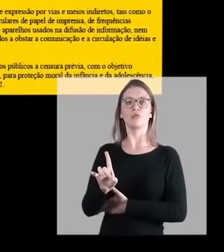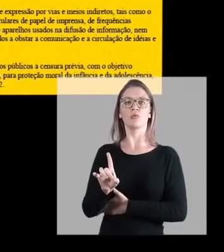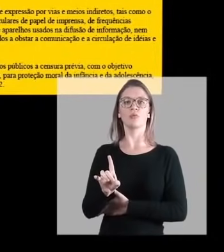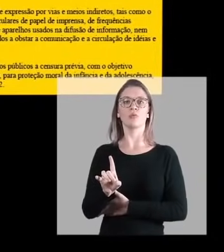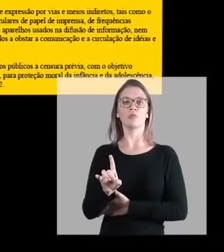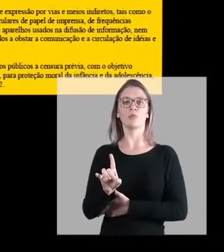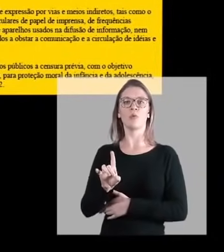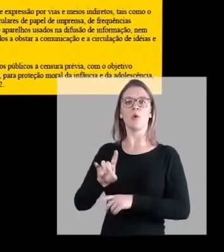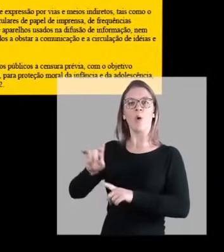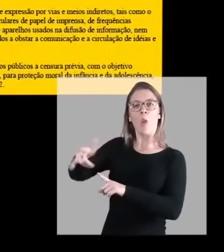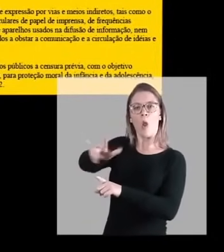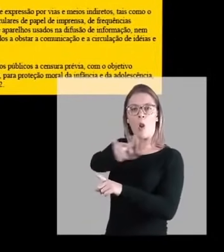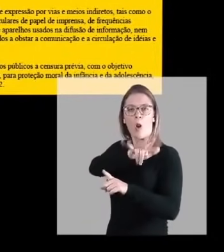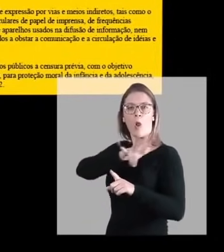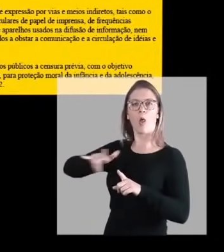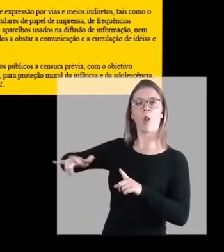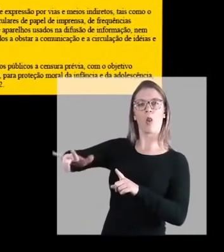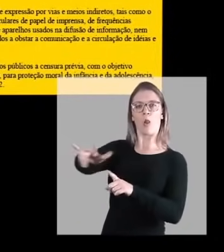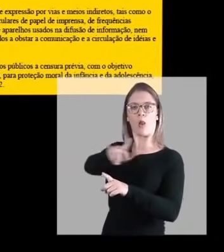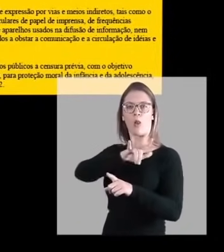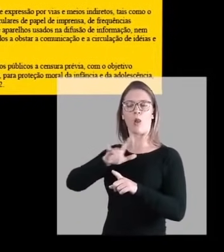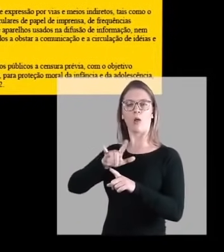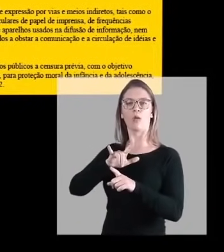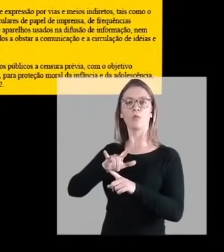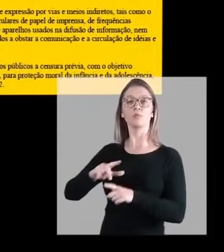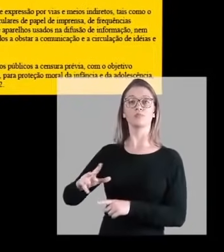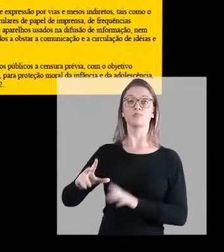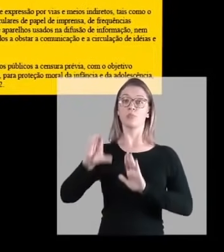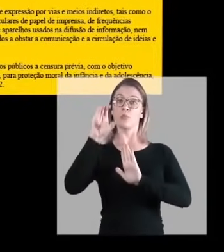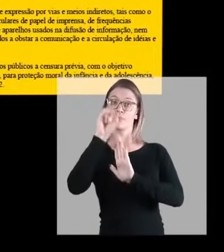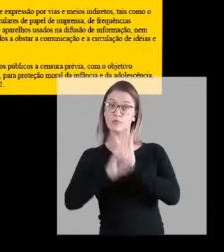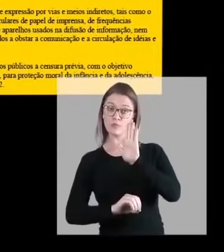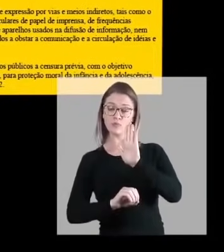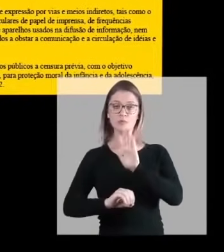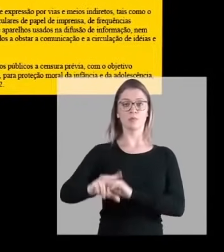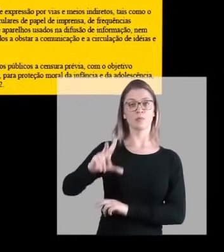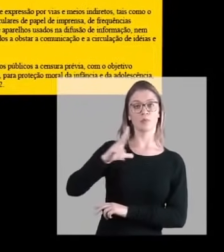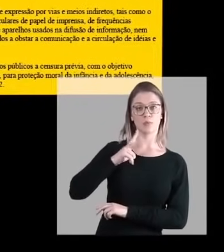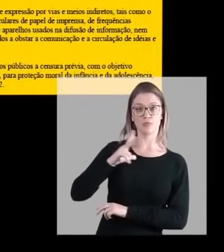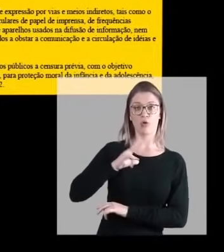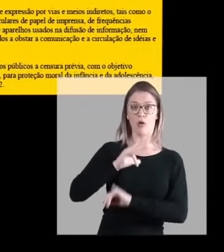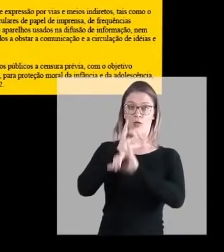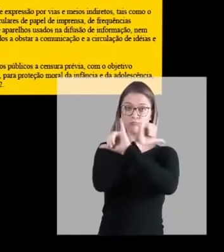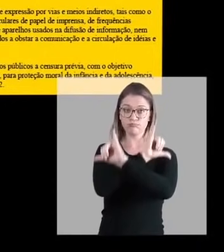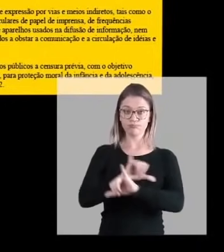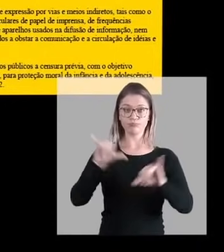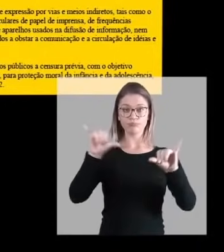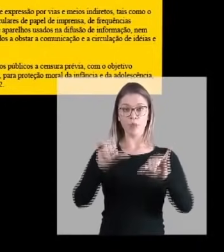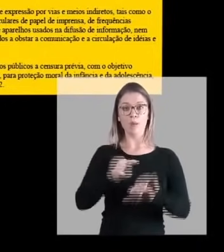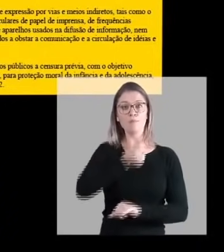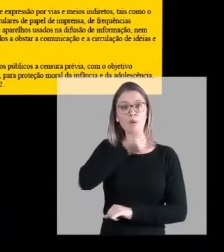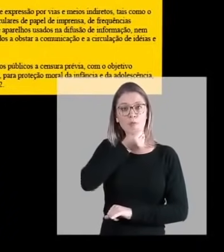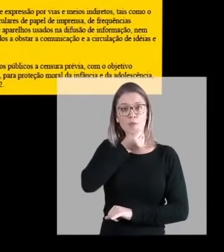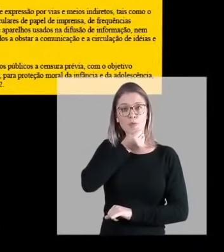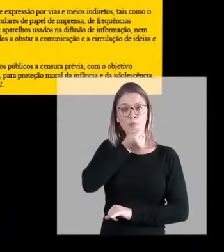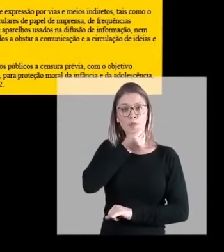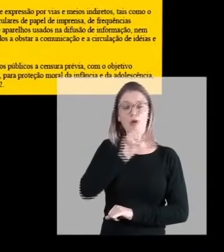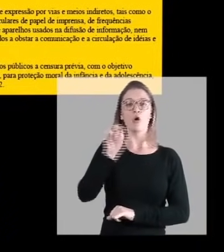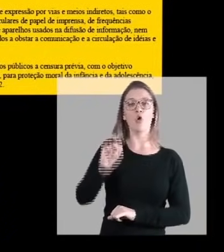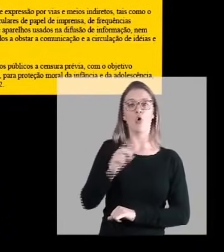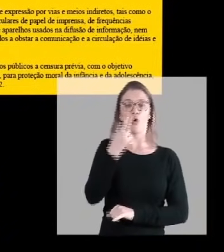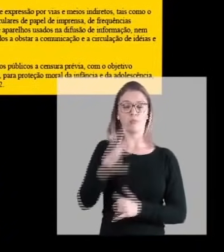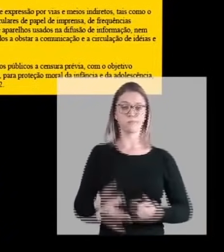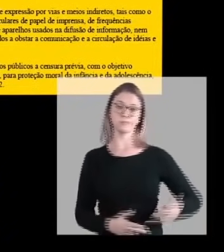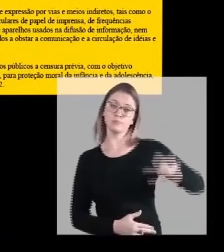como o abuso de controles oficiais ou particulares de papel de imprensa, de frequência radioelétricas ou de equipamentos